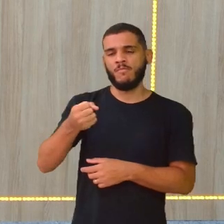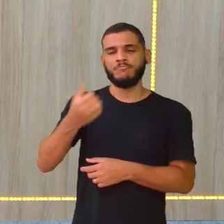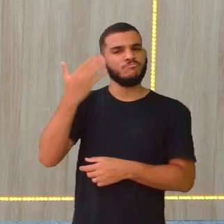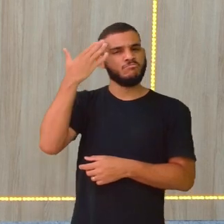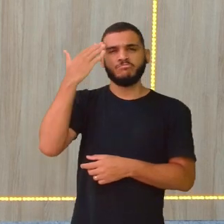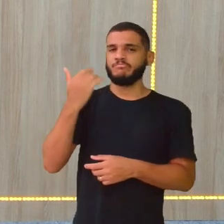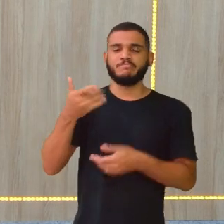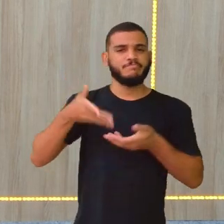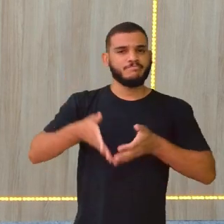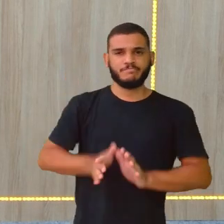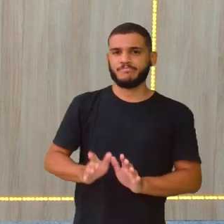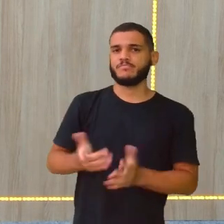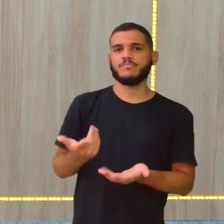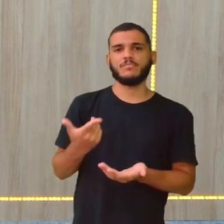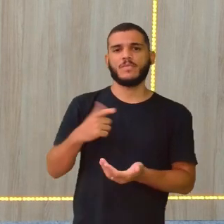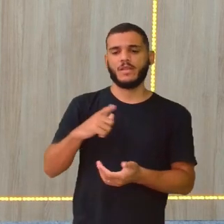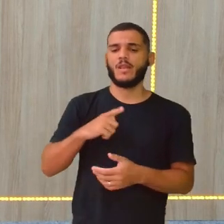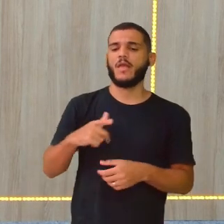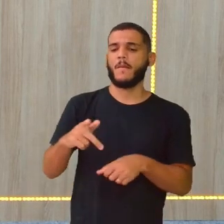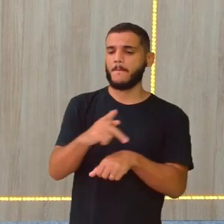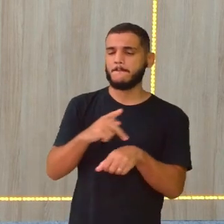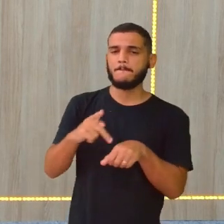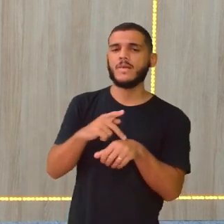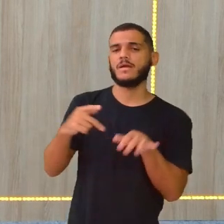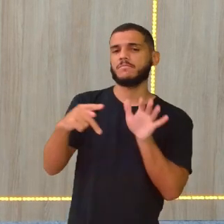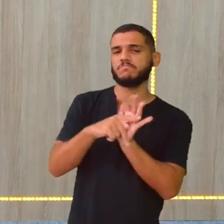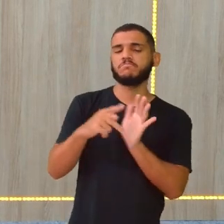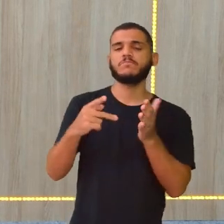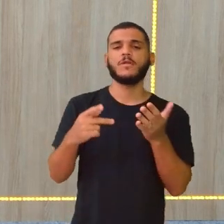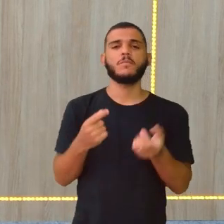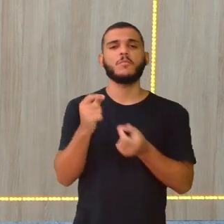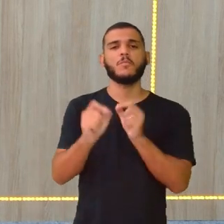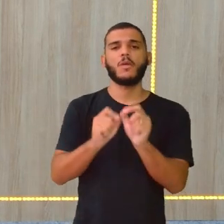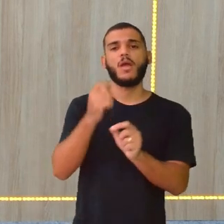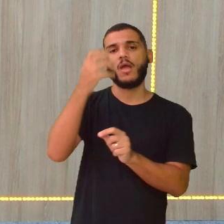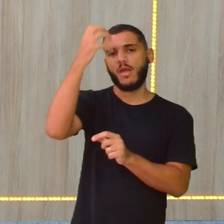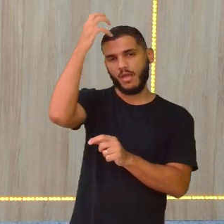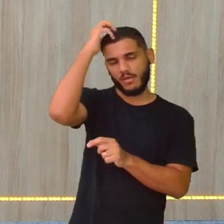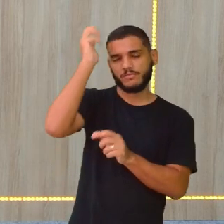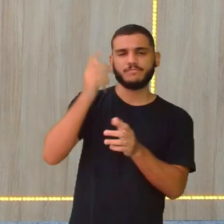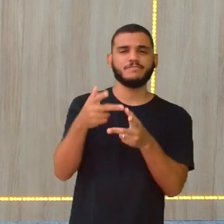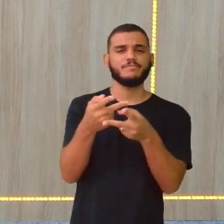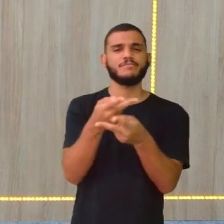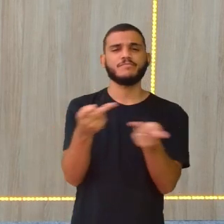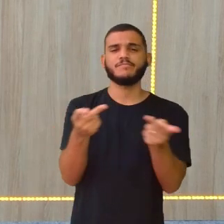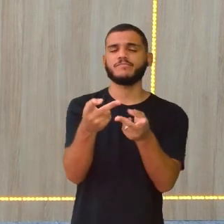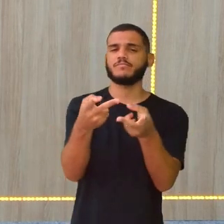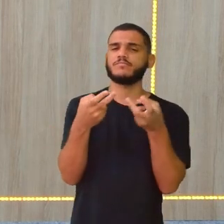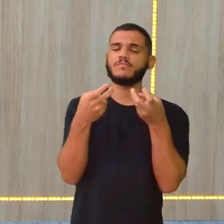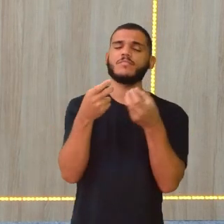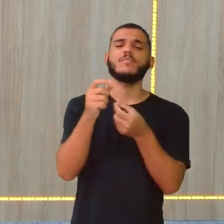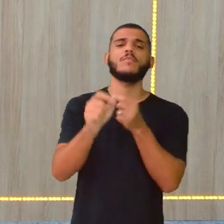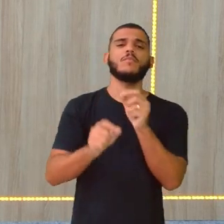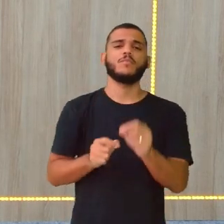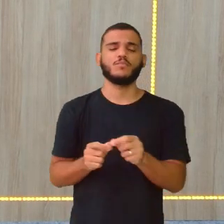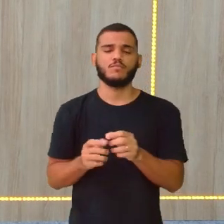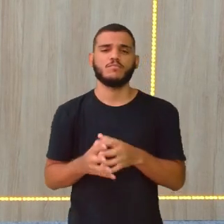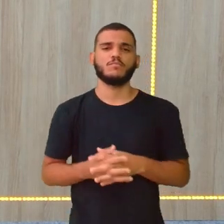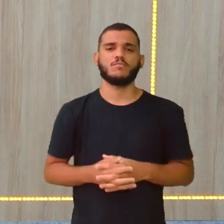nascendo ali, não é? Na sua região, um rei. Então, vocês percebem aí